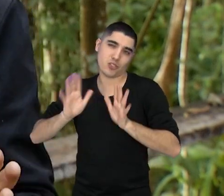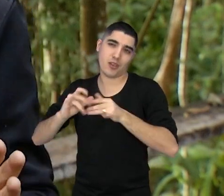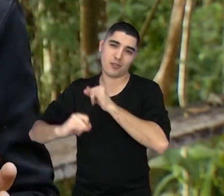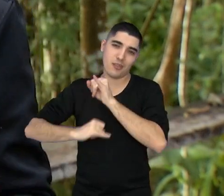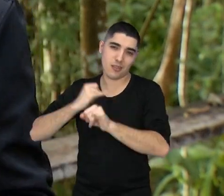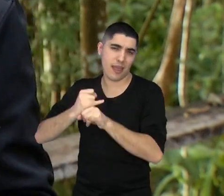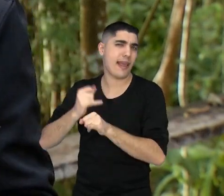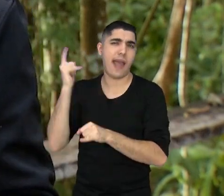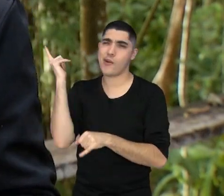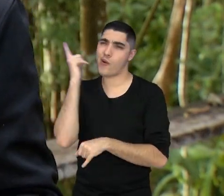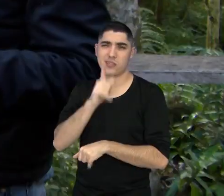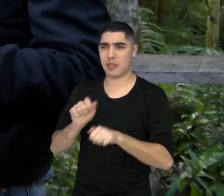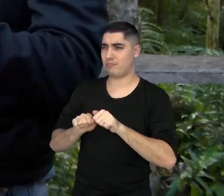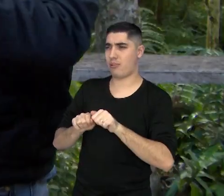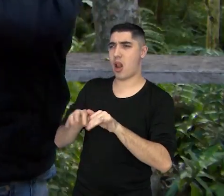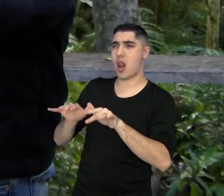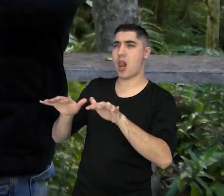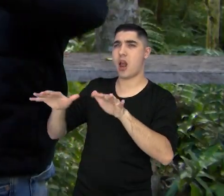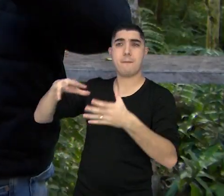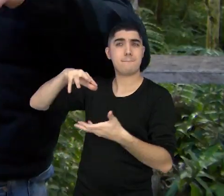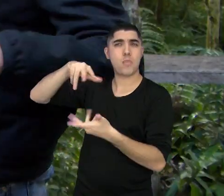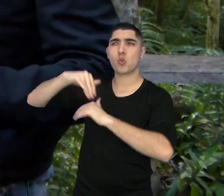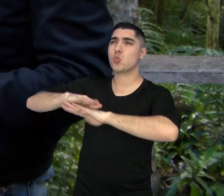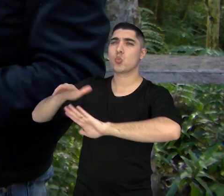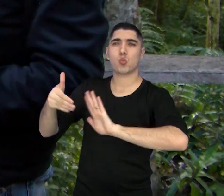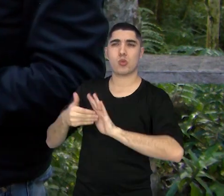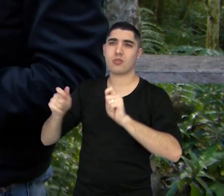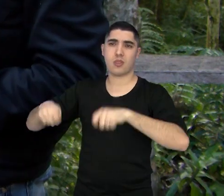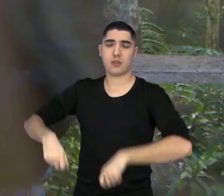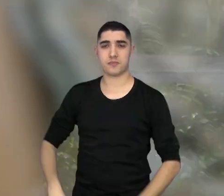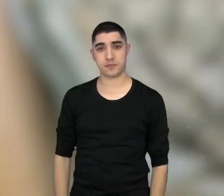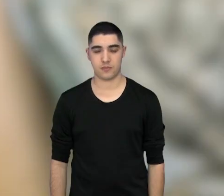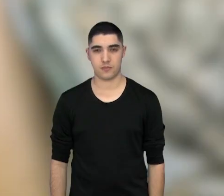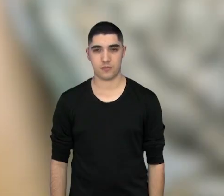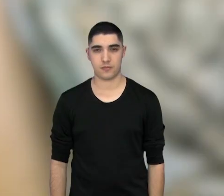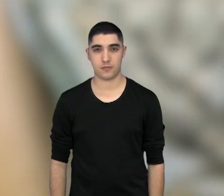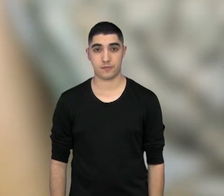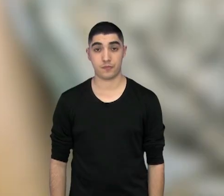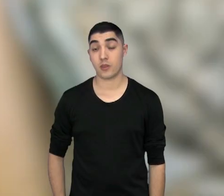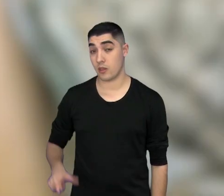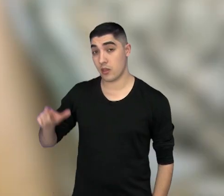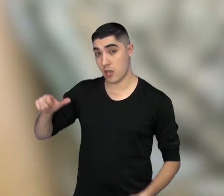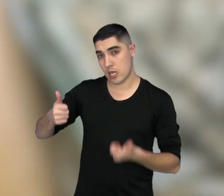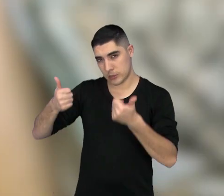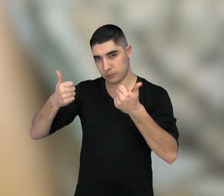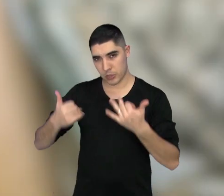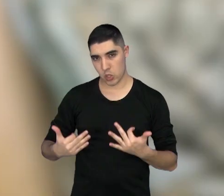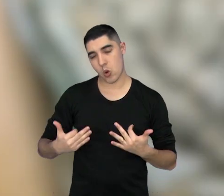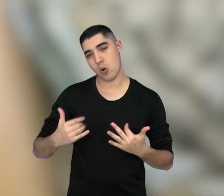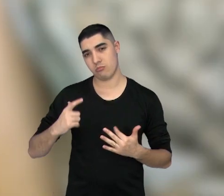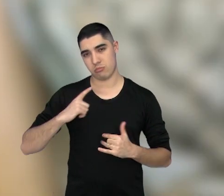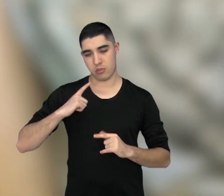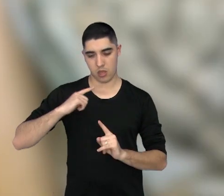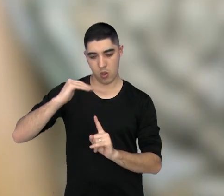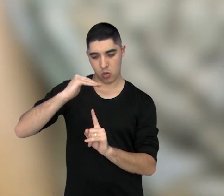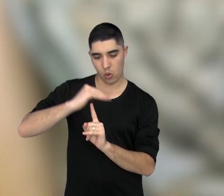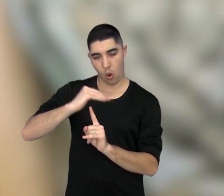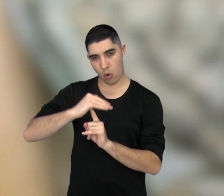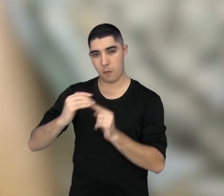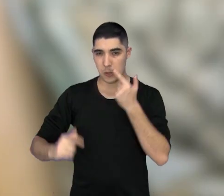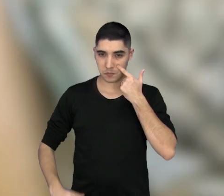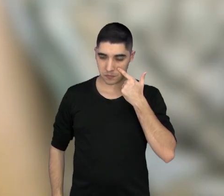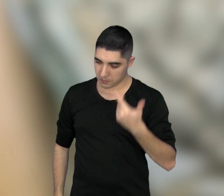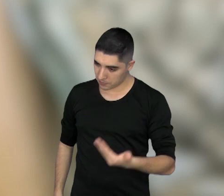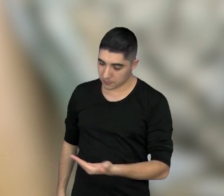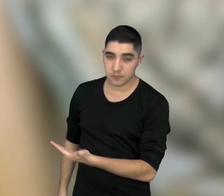com o negócio da internet, a gente consegue fazer exportação para o mundo inteiro. Carlos falou, inclusive, sobre o